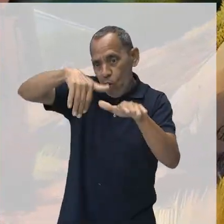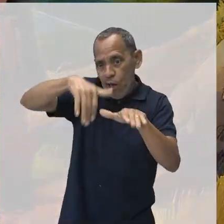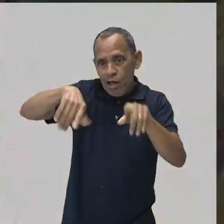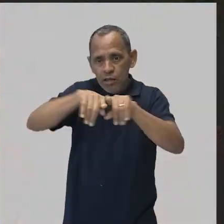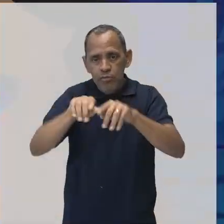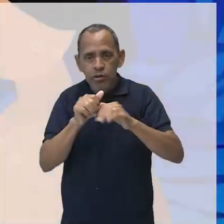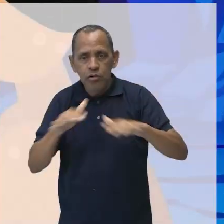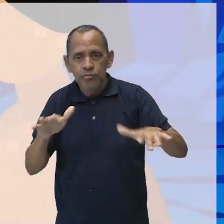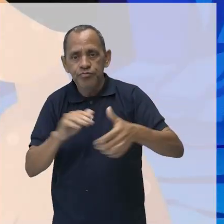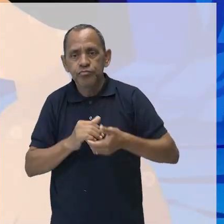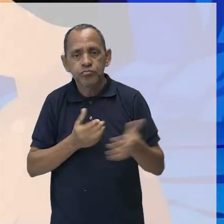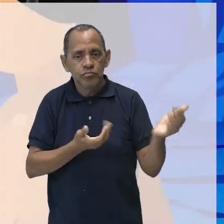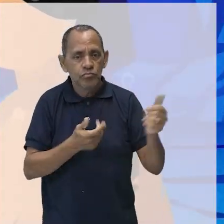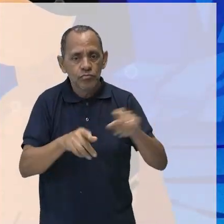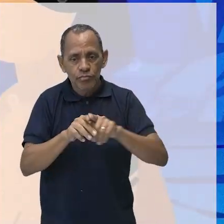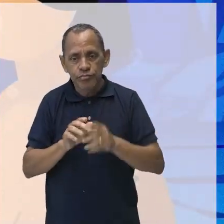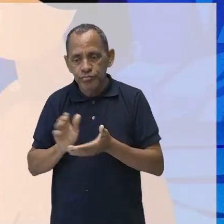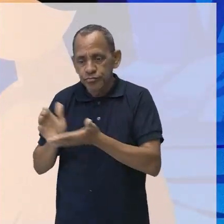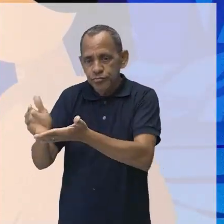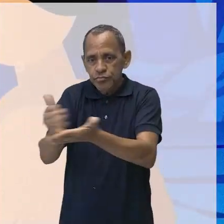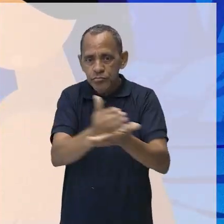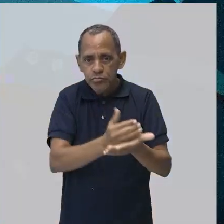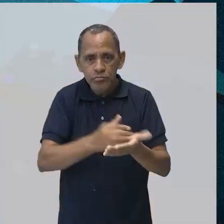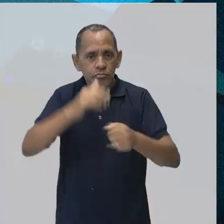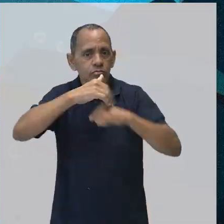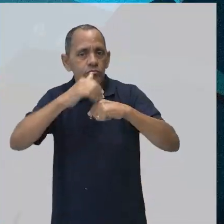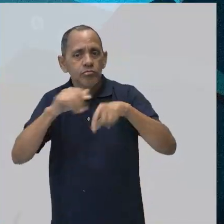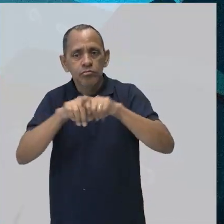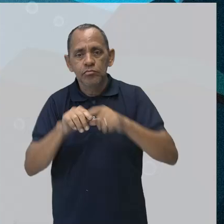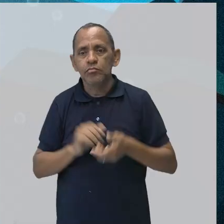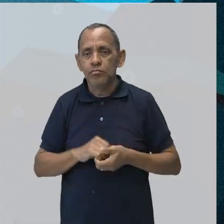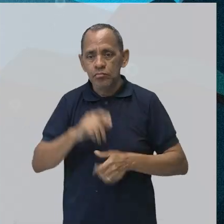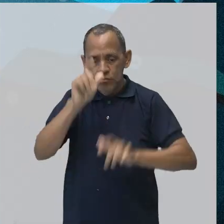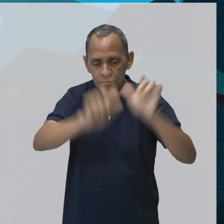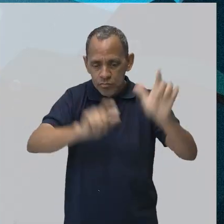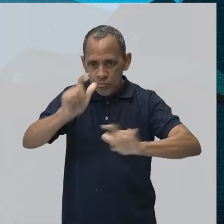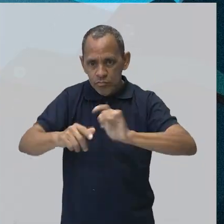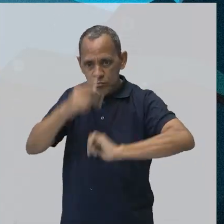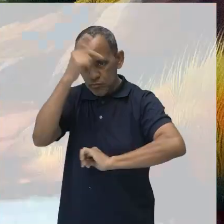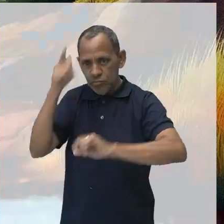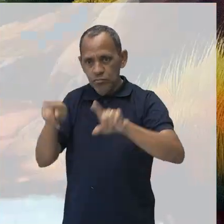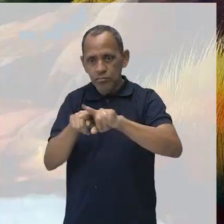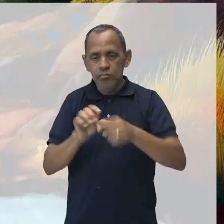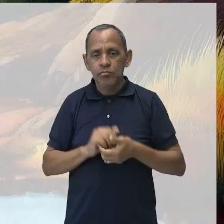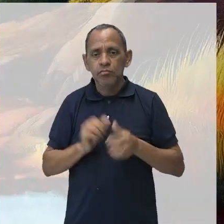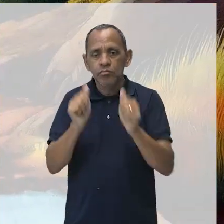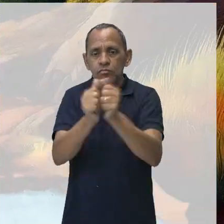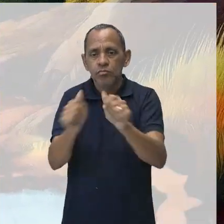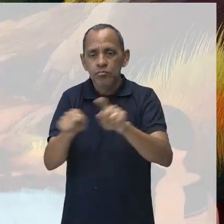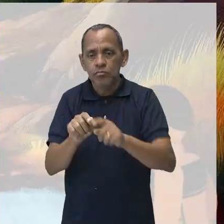e morar, o jovem reuniu outros Carajá e subiram até a superfície.